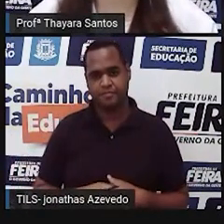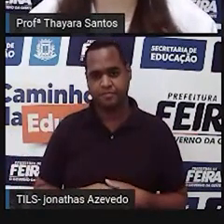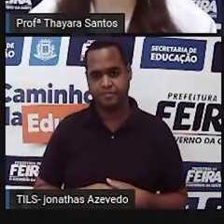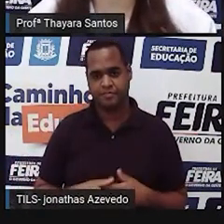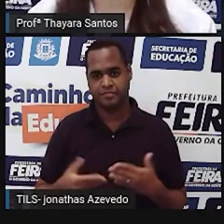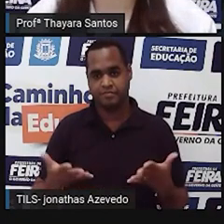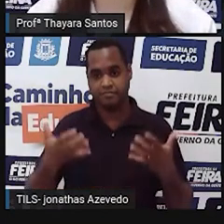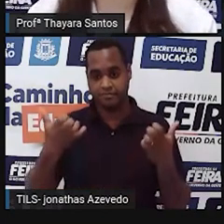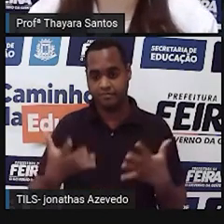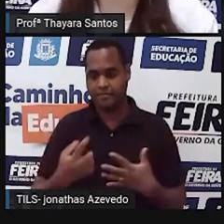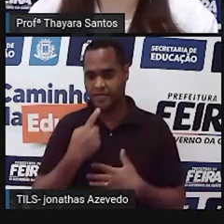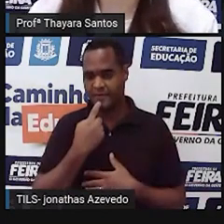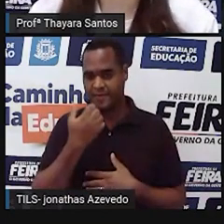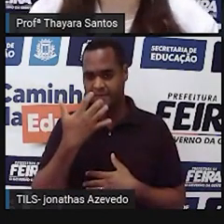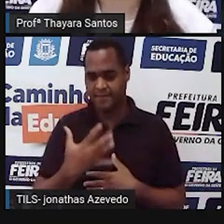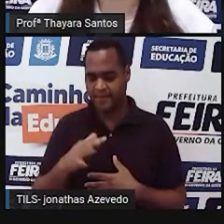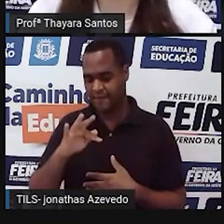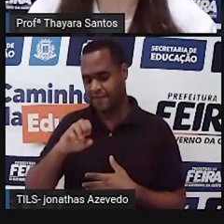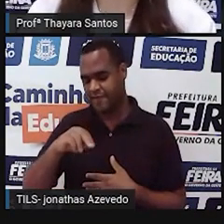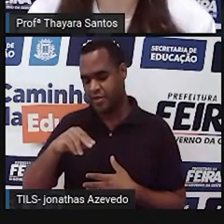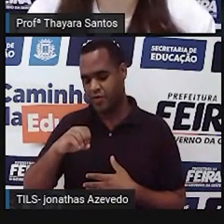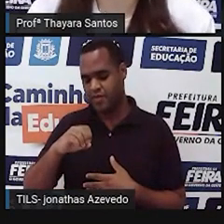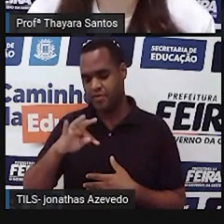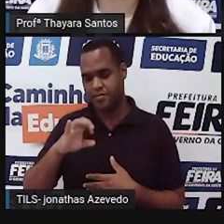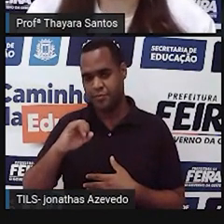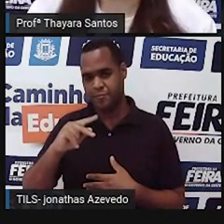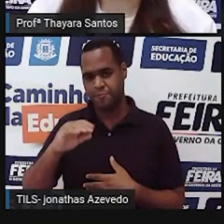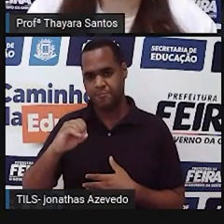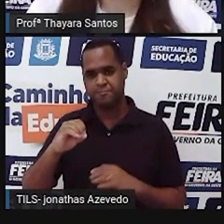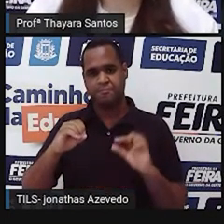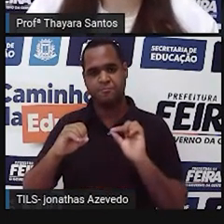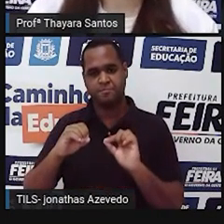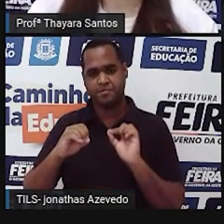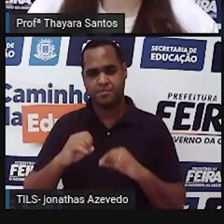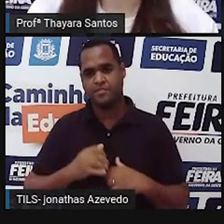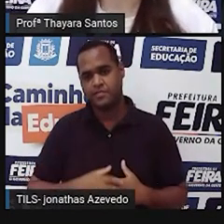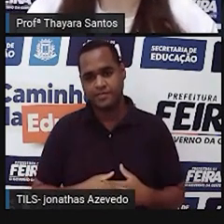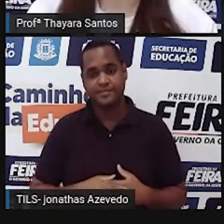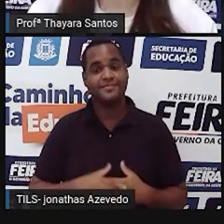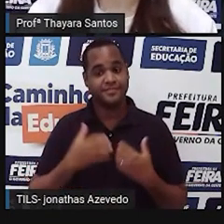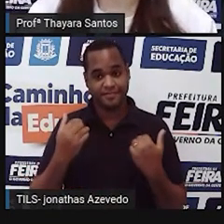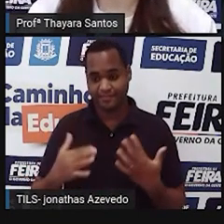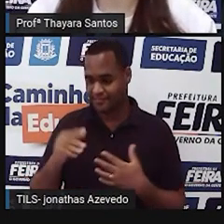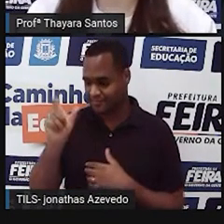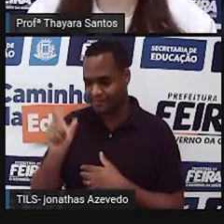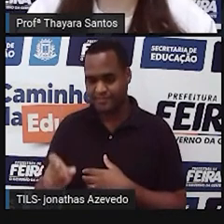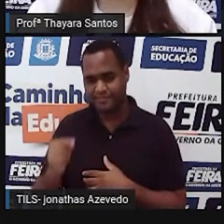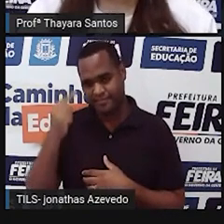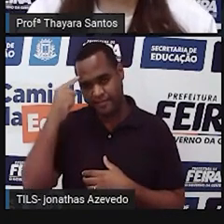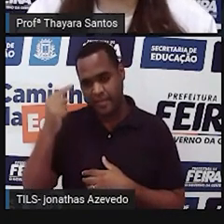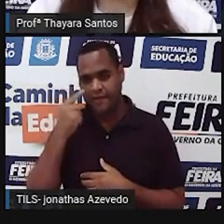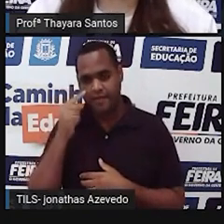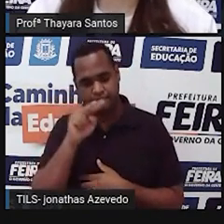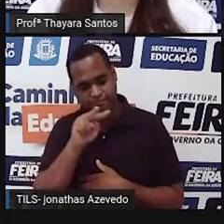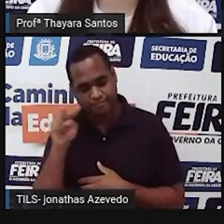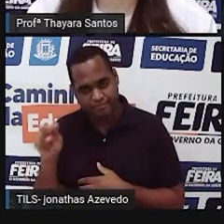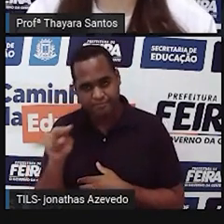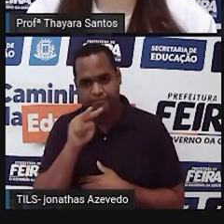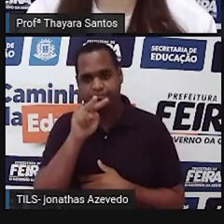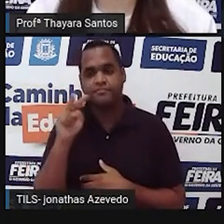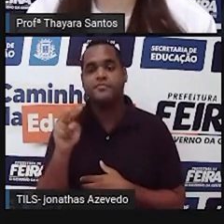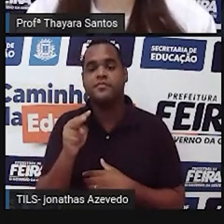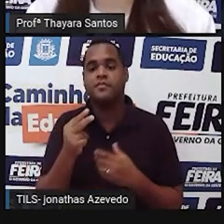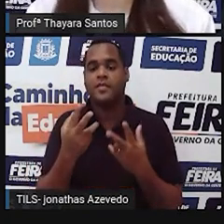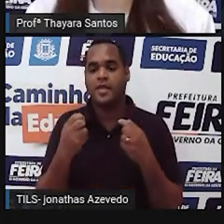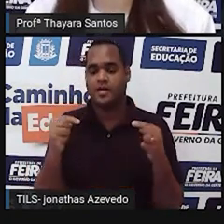Agora a gente vai falar sobre o fenótipo. O que é esse fenótipo? O fenótipo é a característica observável. Ela é